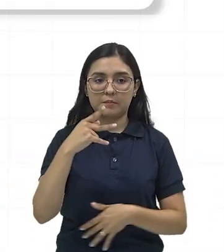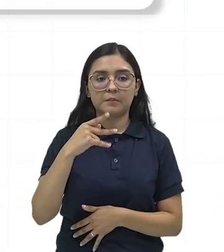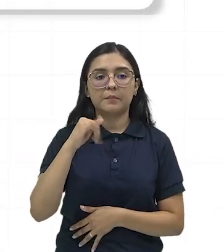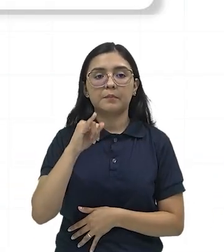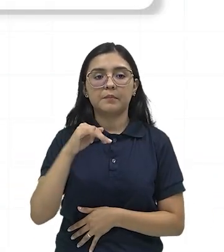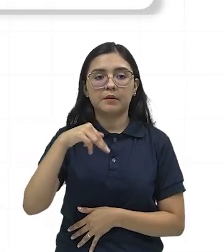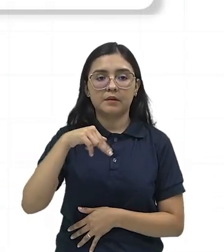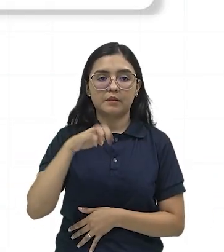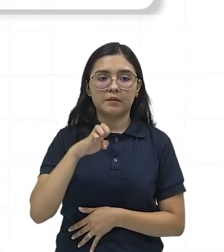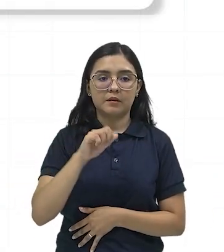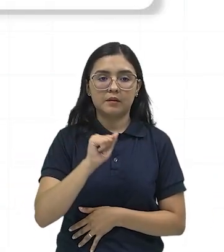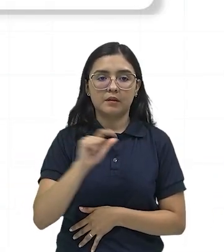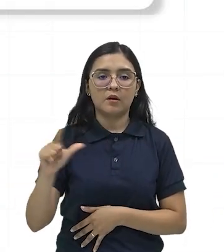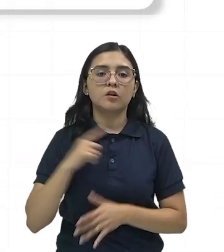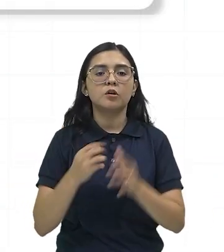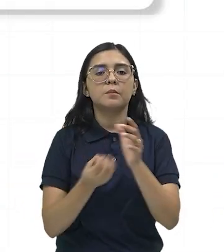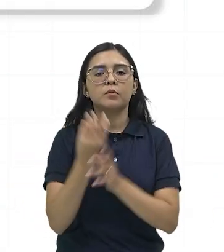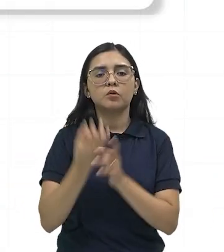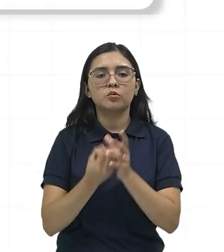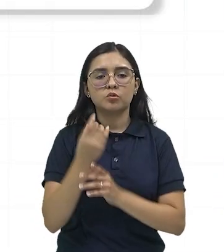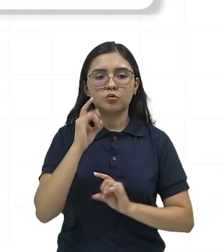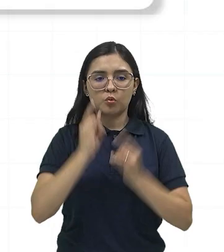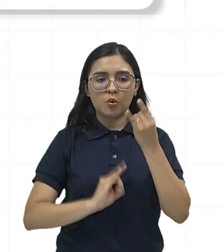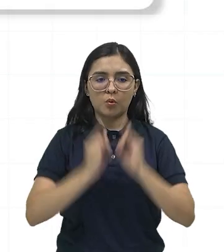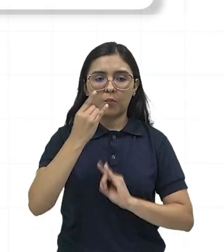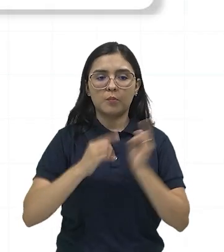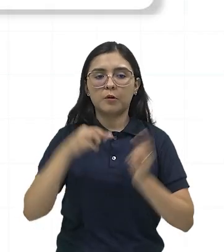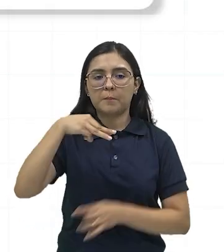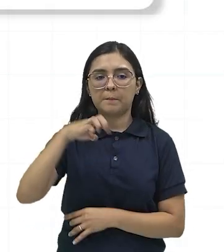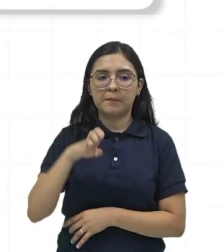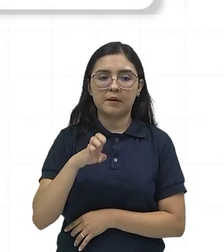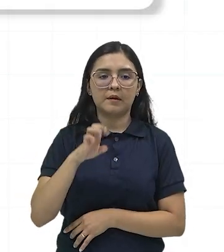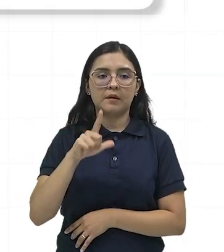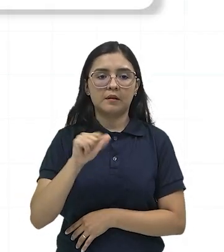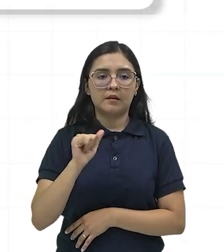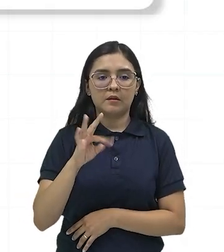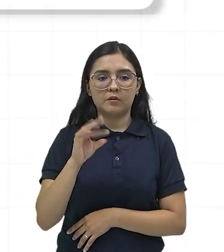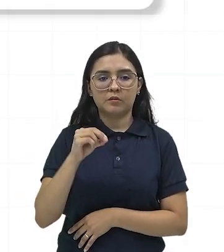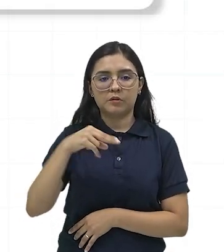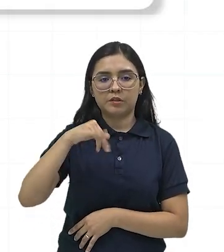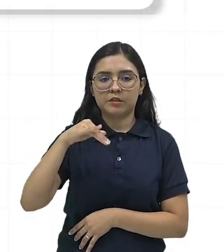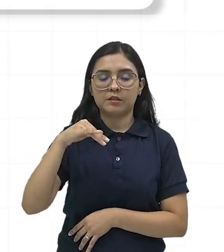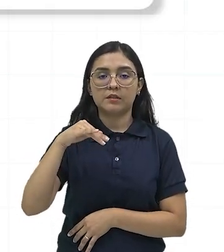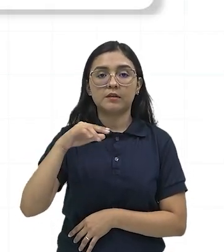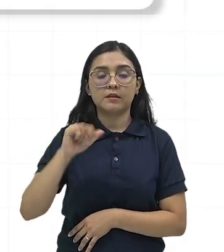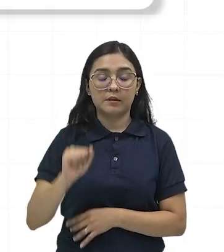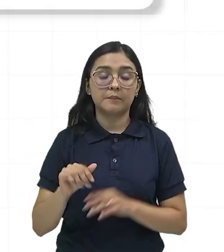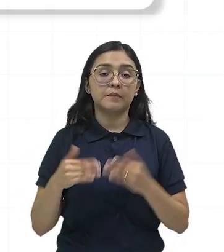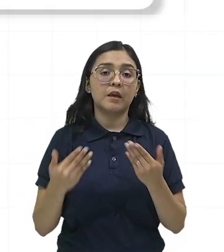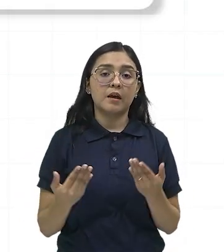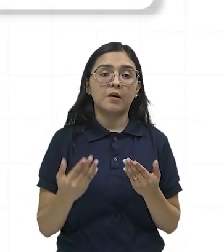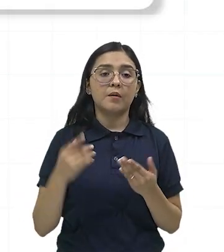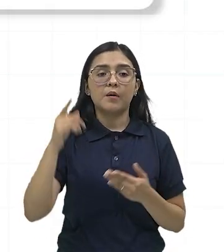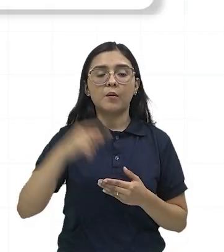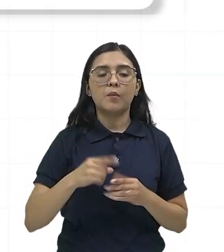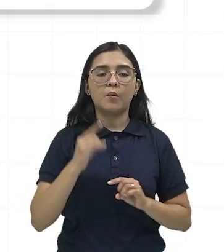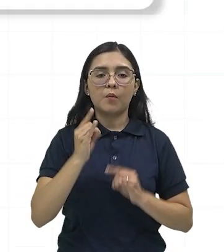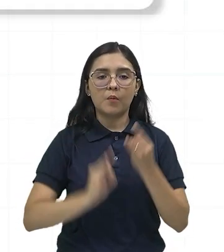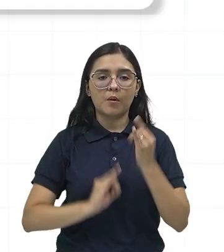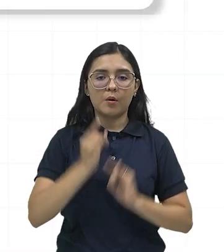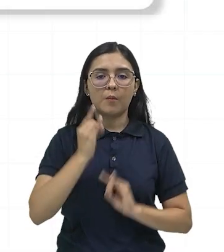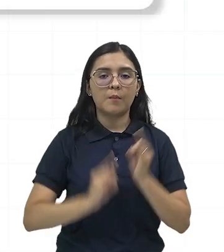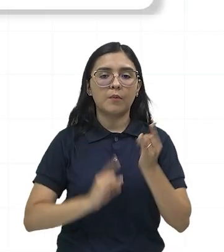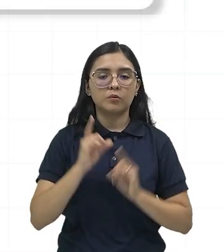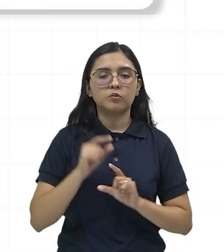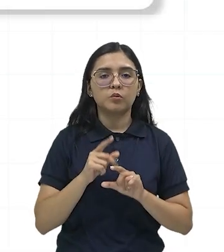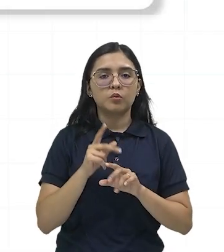hormônio melatonina. Vocês já devem ter ouvido falar de melatonina. Gente, melatonina, ele é o hormônio do